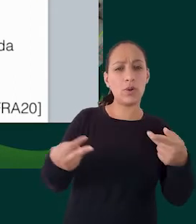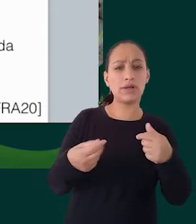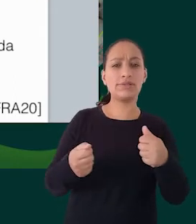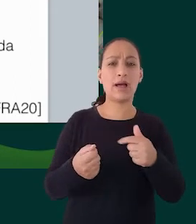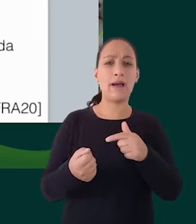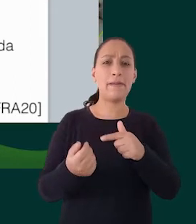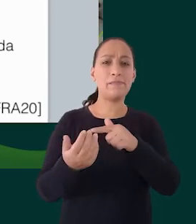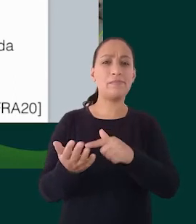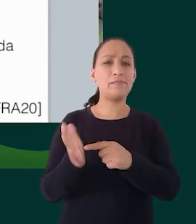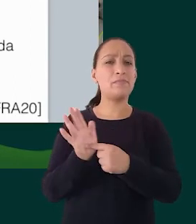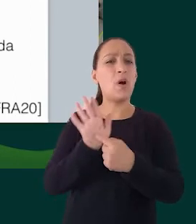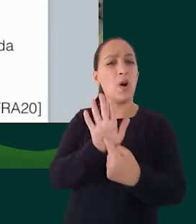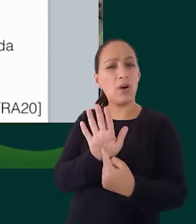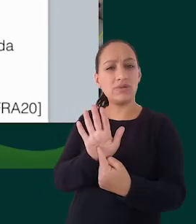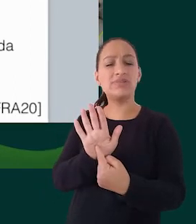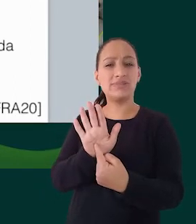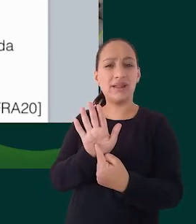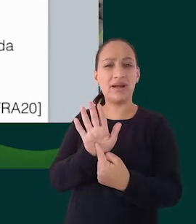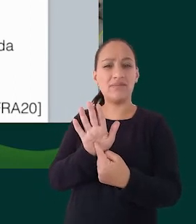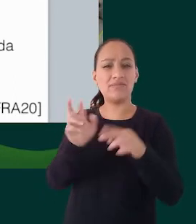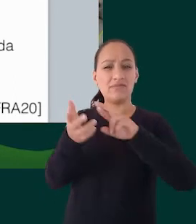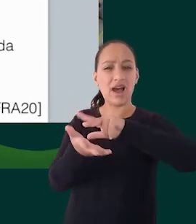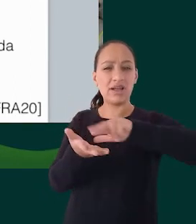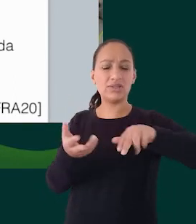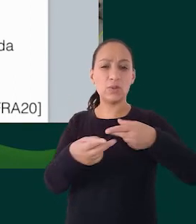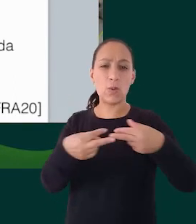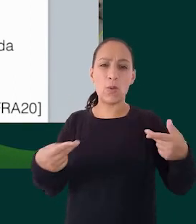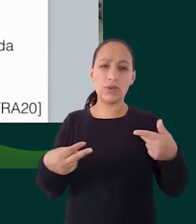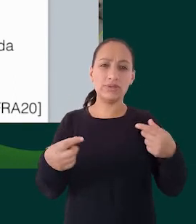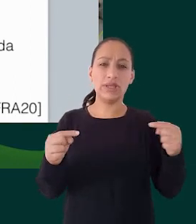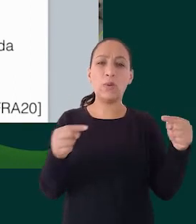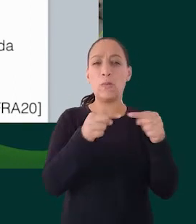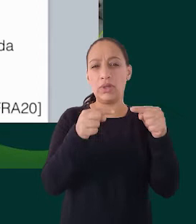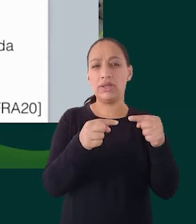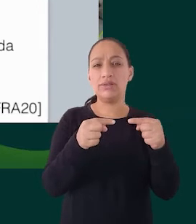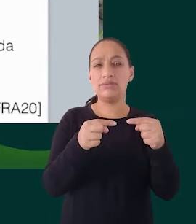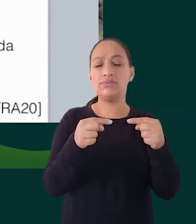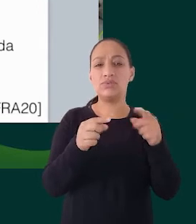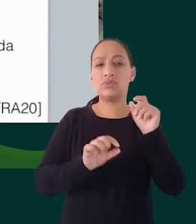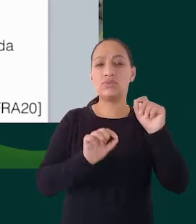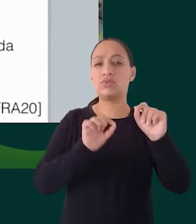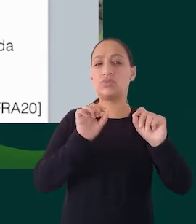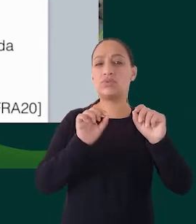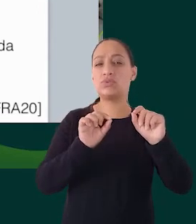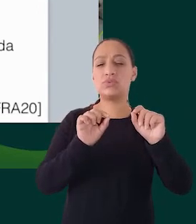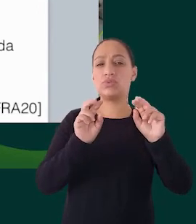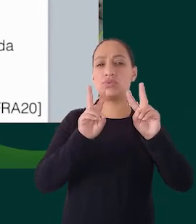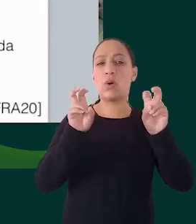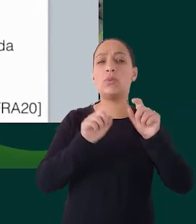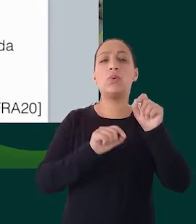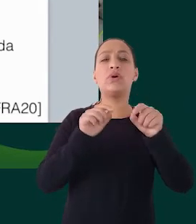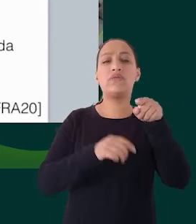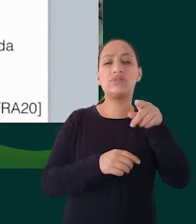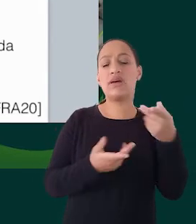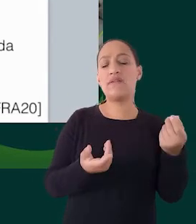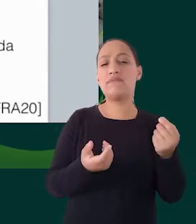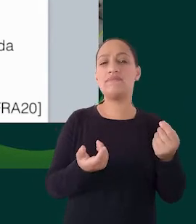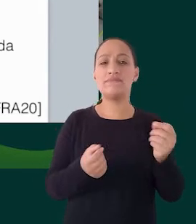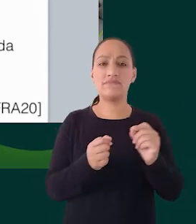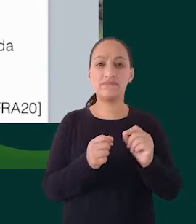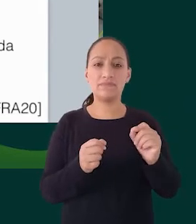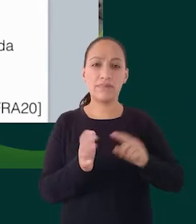anúncio relacionado àquela pesquisa prévia, isso é machine learning aplicado, certo? Isso é machine learning aplicado